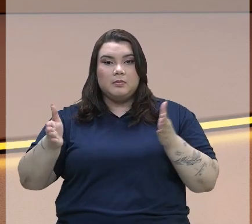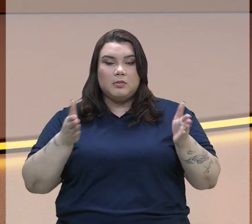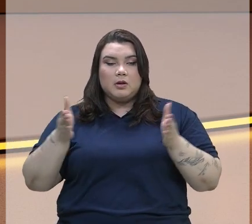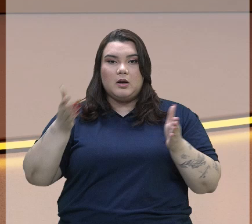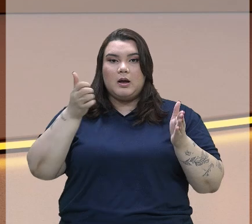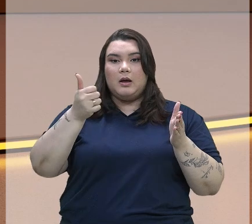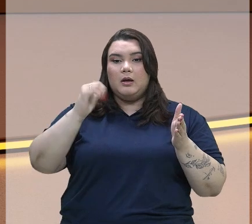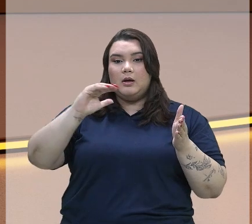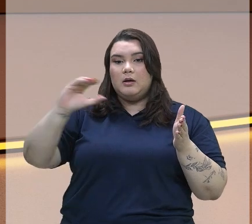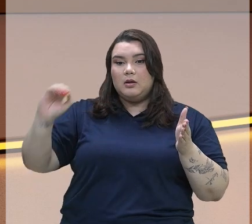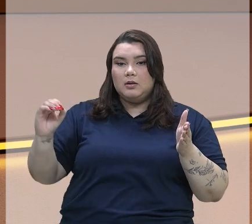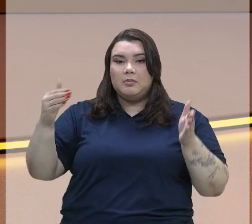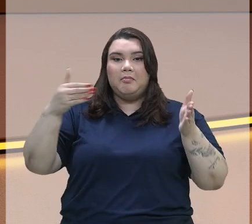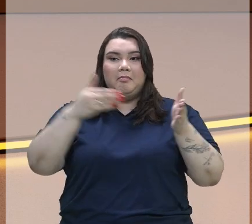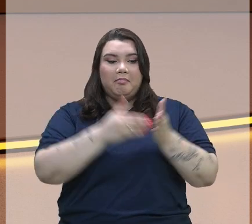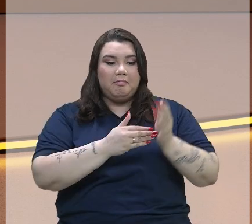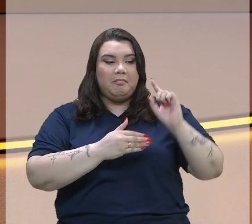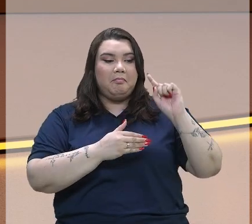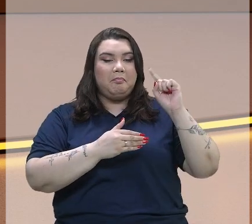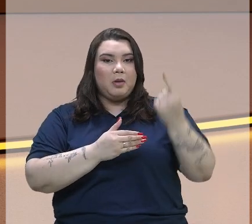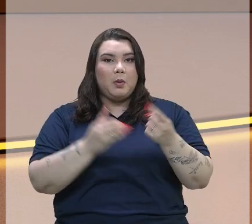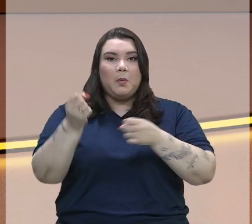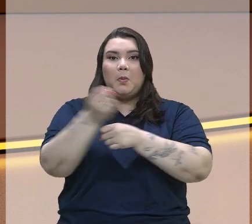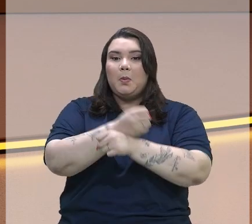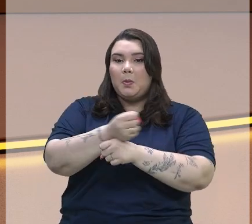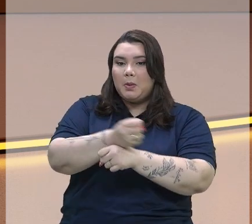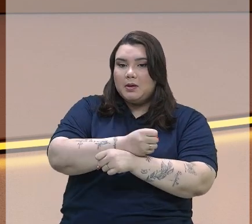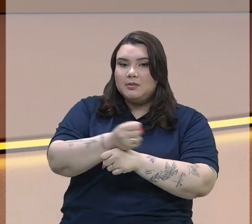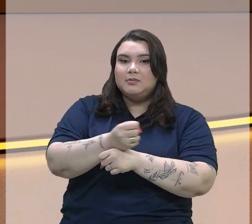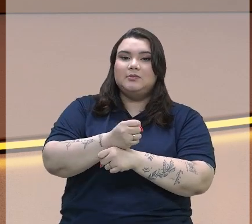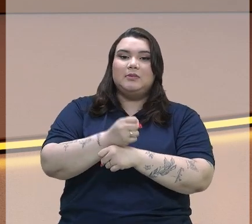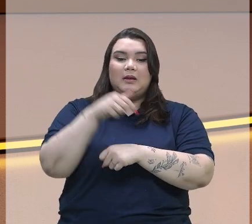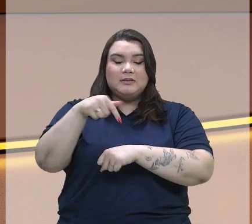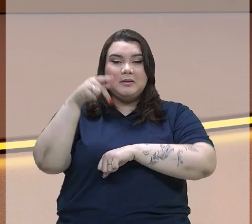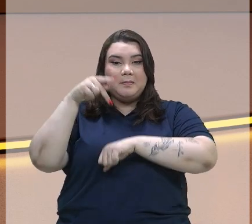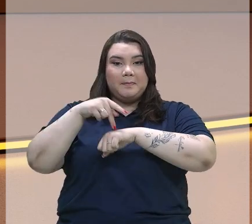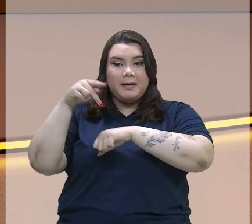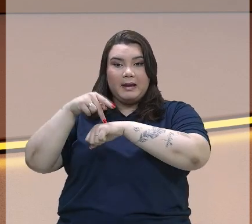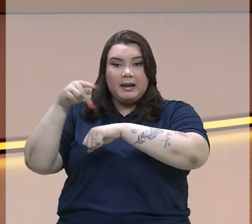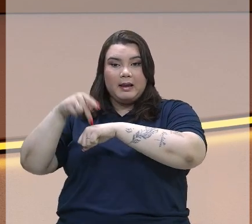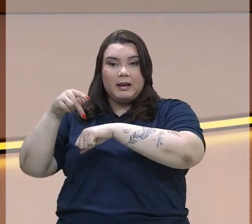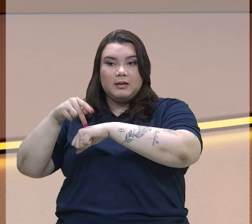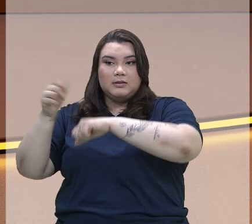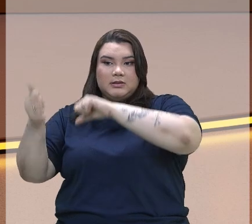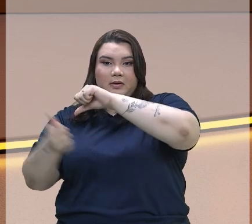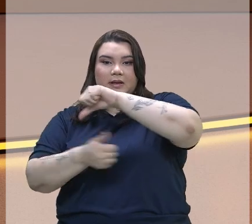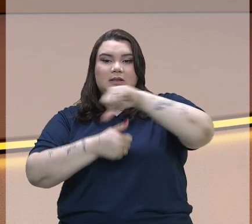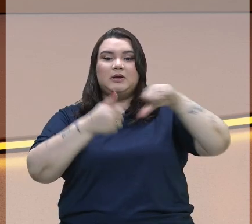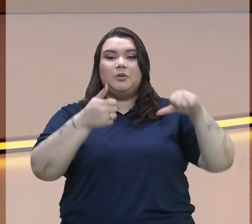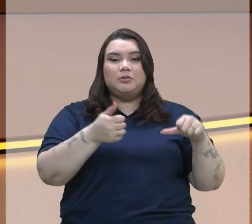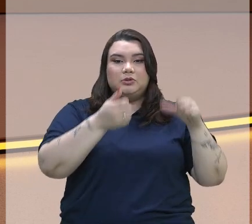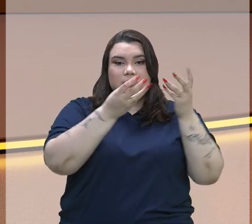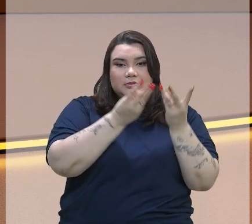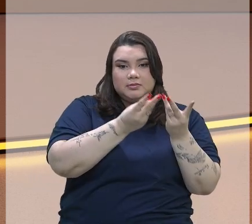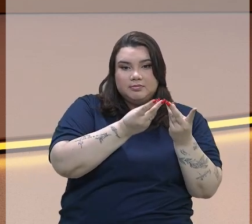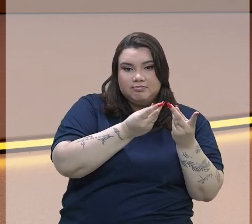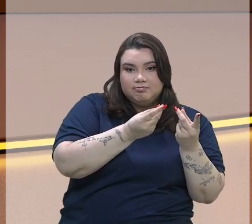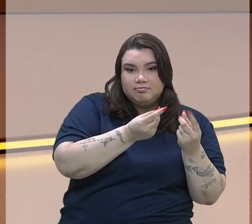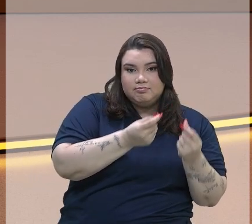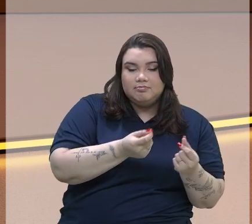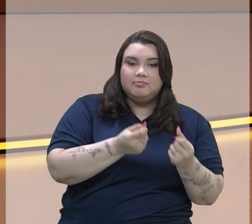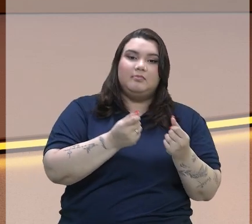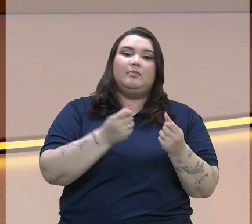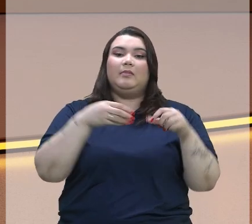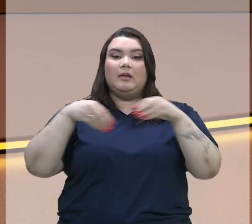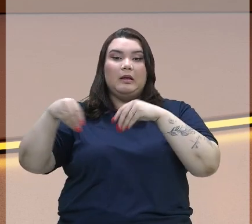1000 anos, né, para se formar. Ou seja, essa rocha, para ser degradada ao ponto de se transformar em